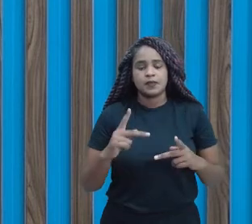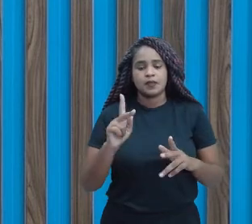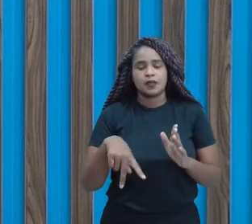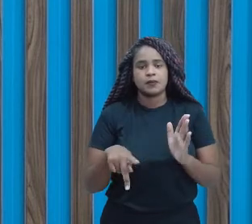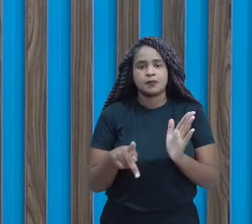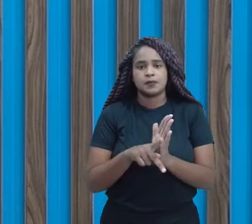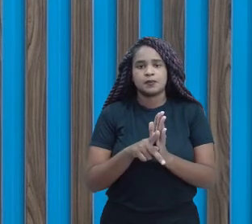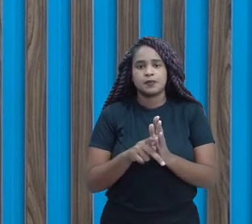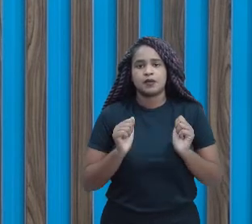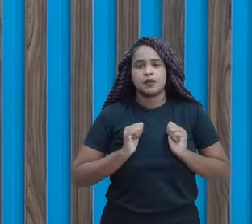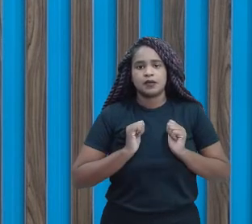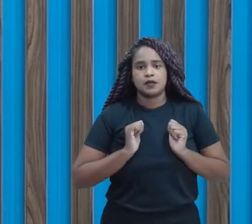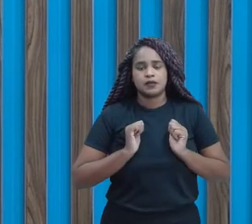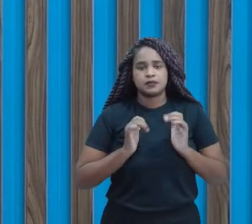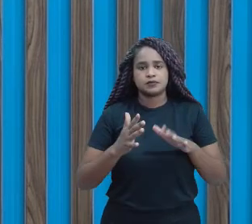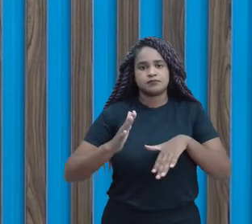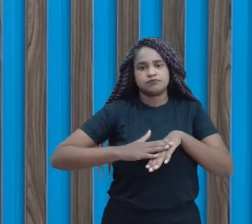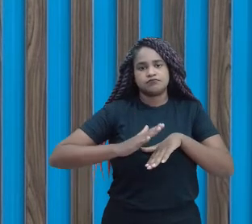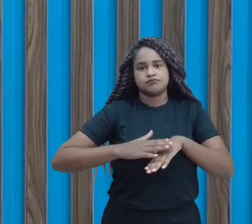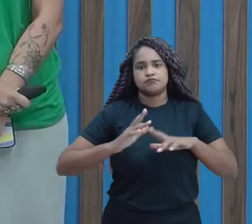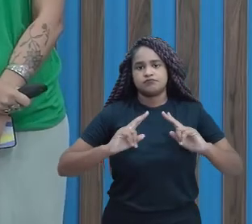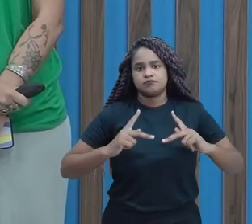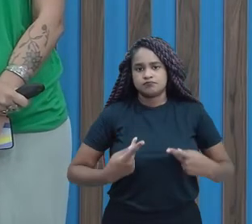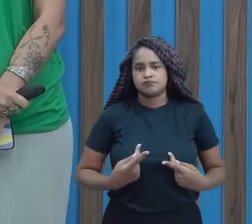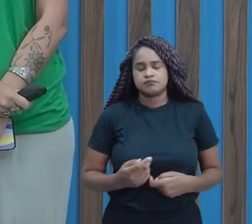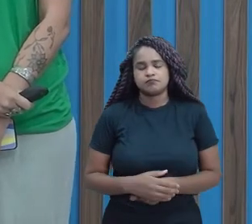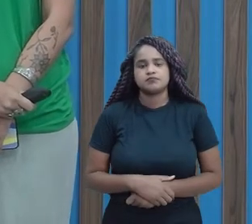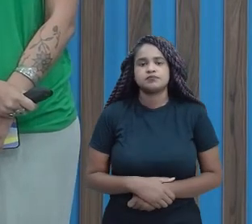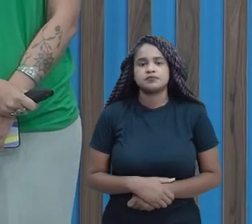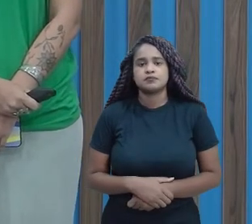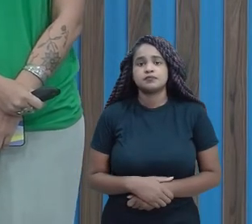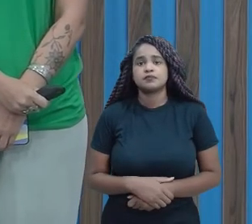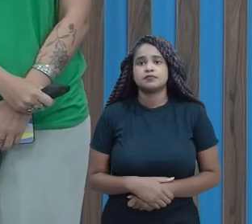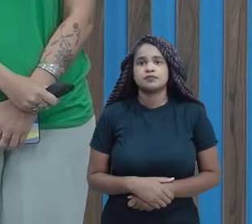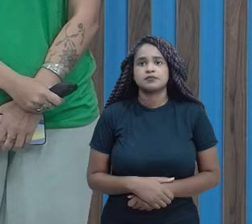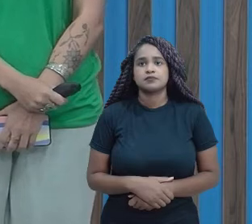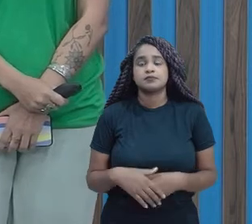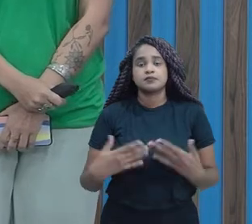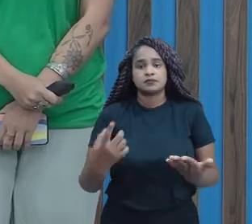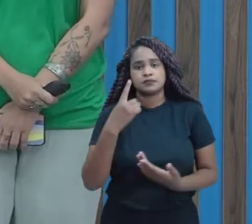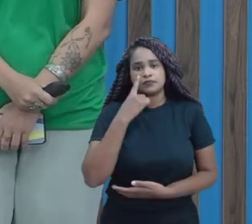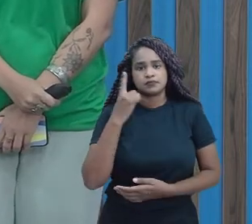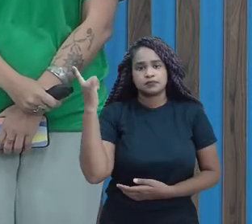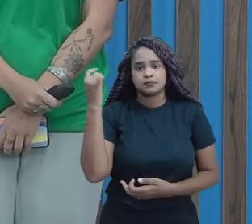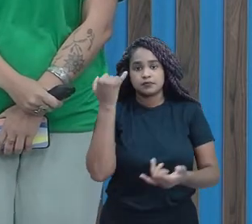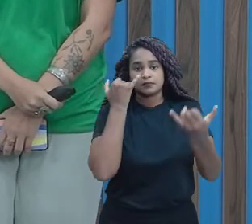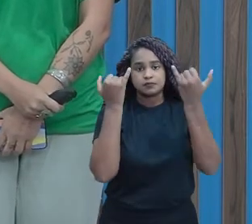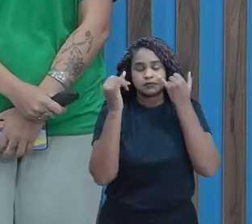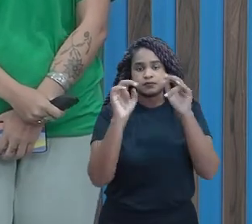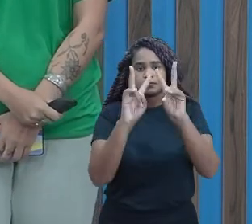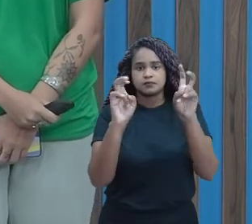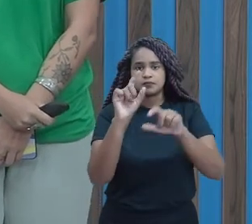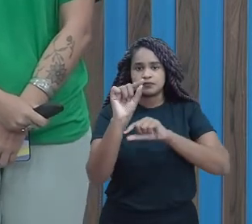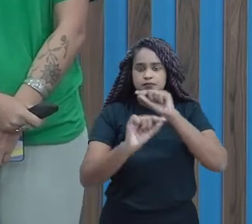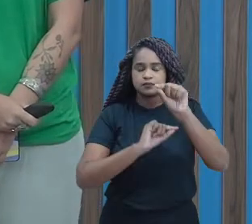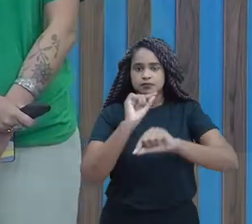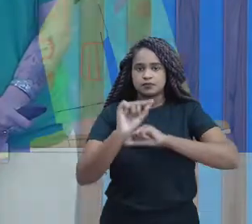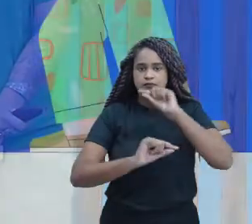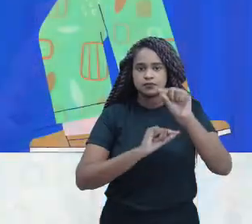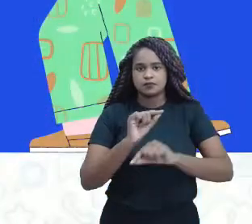isso? Exatamente, por nós, seres humanos, né? Então, um dado aí sobre a questão da